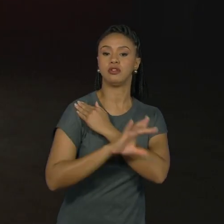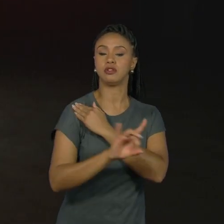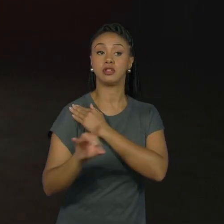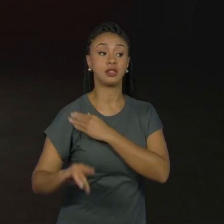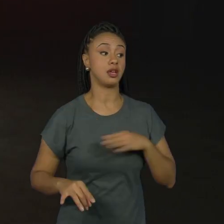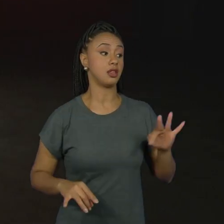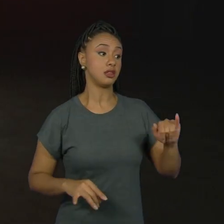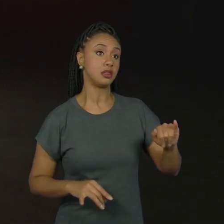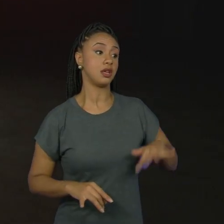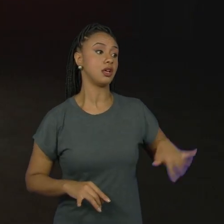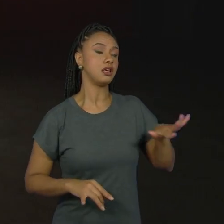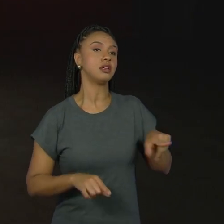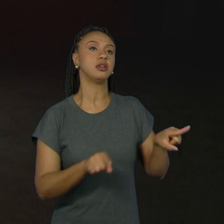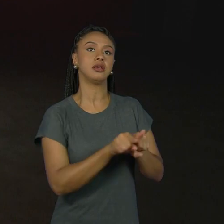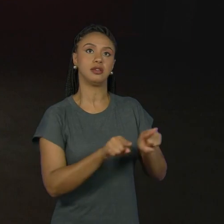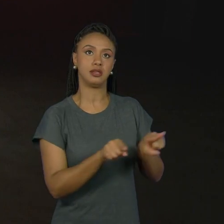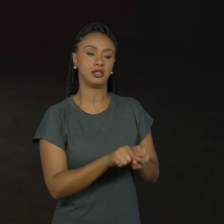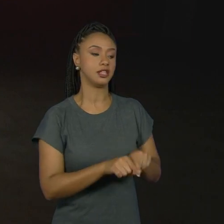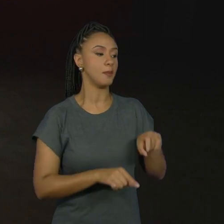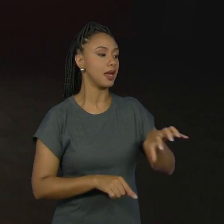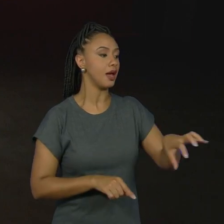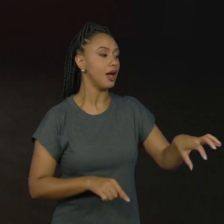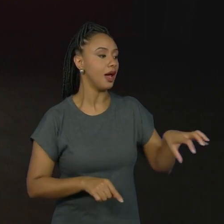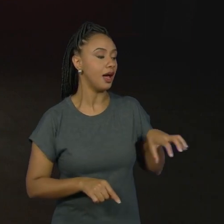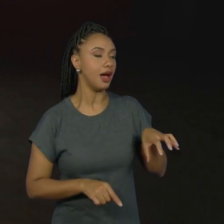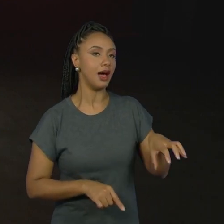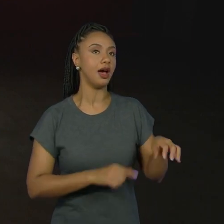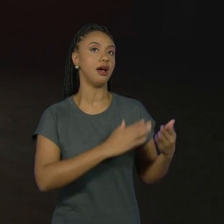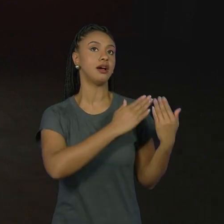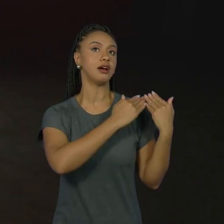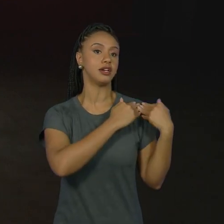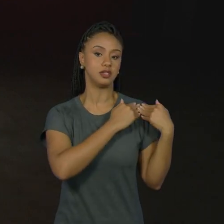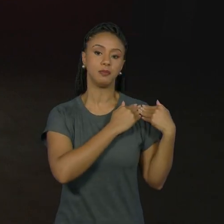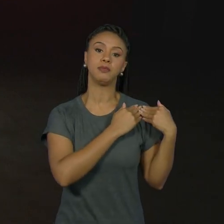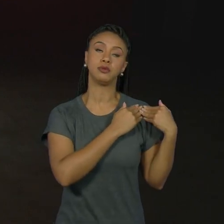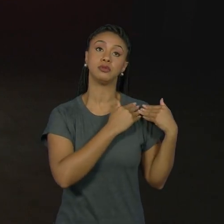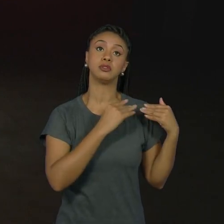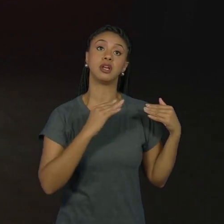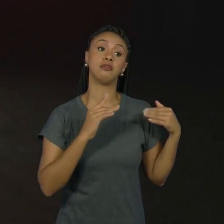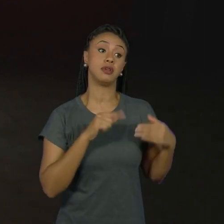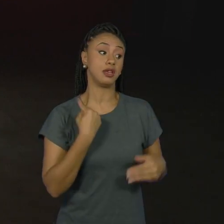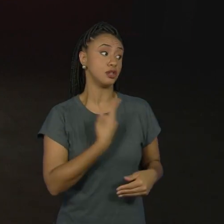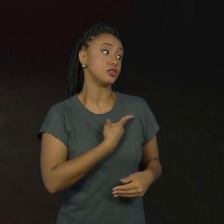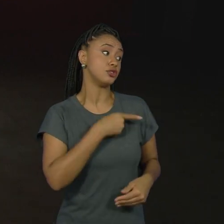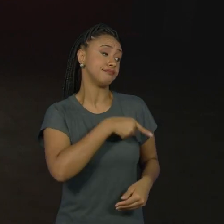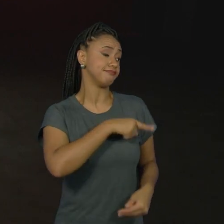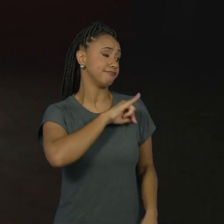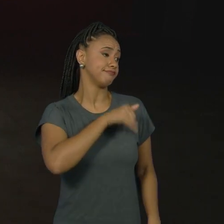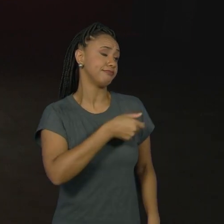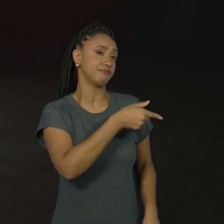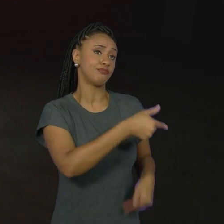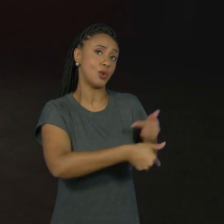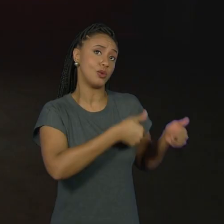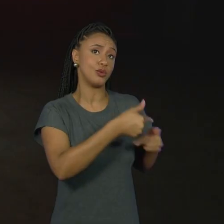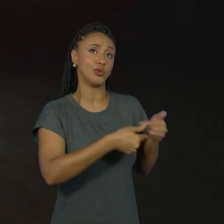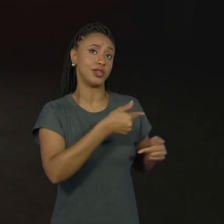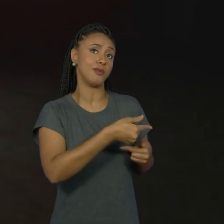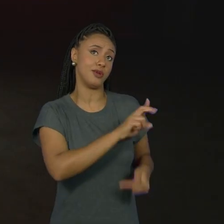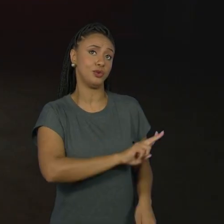TI e os sistemas de TI que a gente usa para fazer